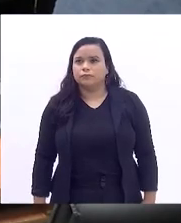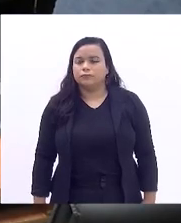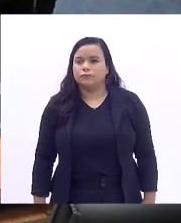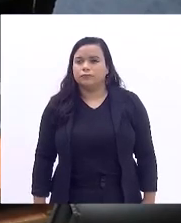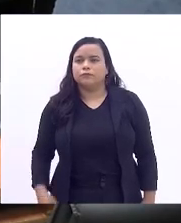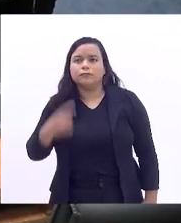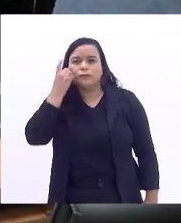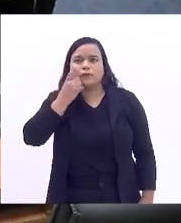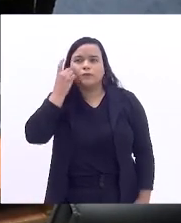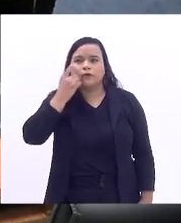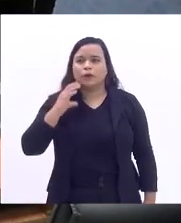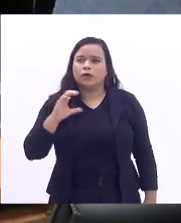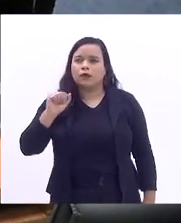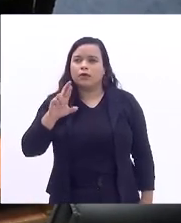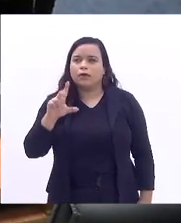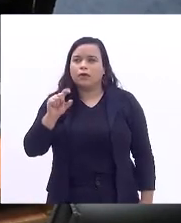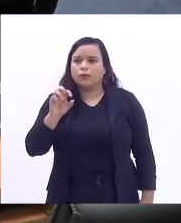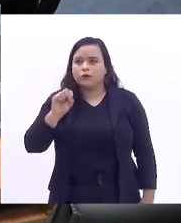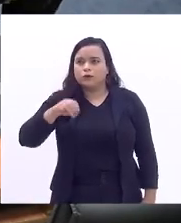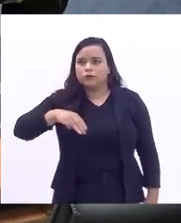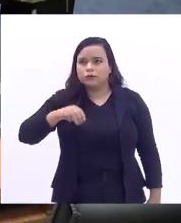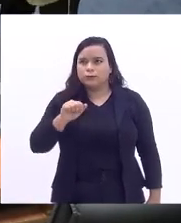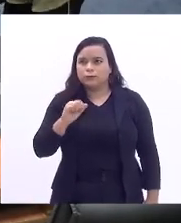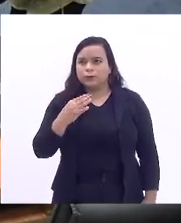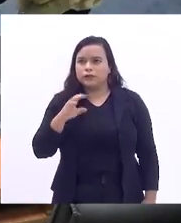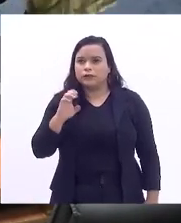o deputado Carlos Macedo